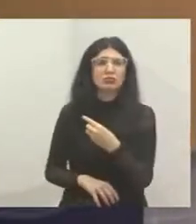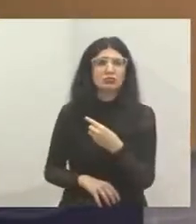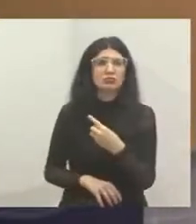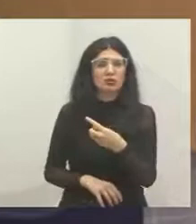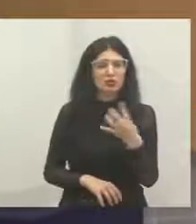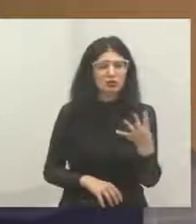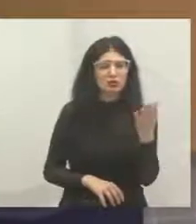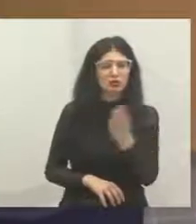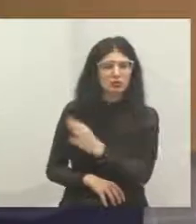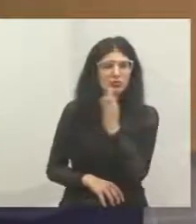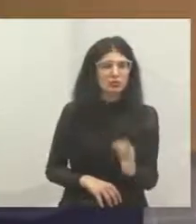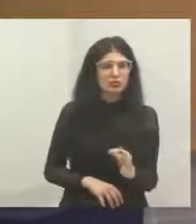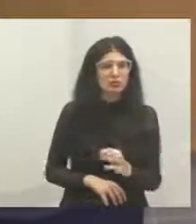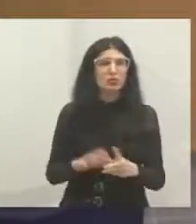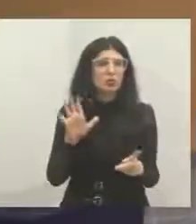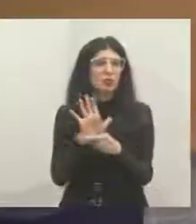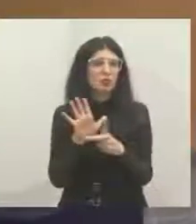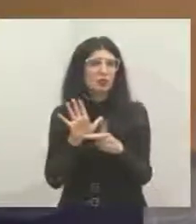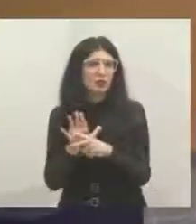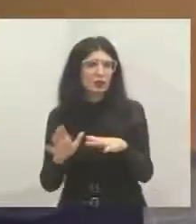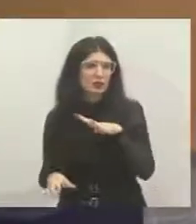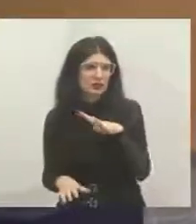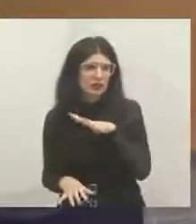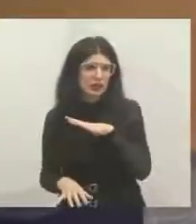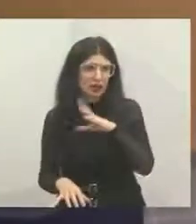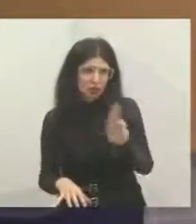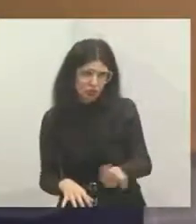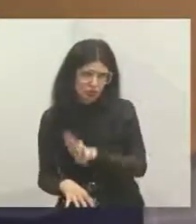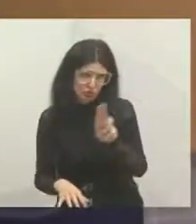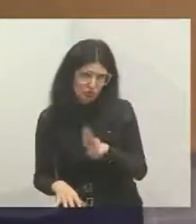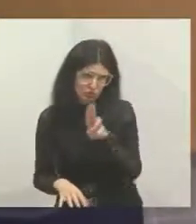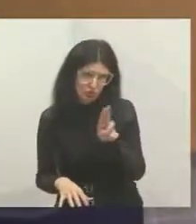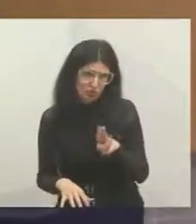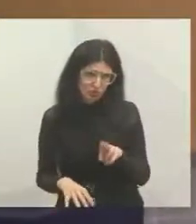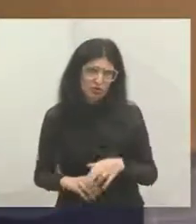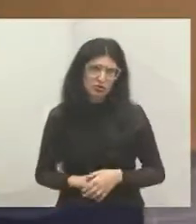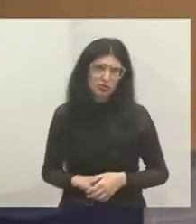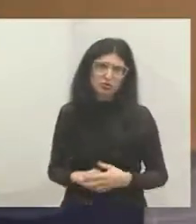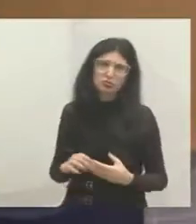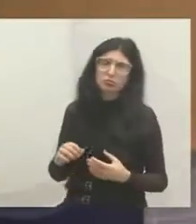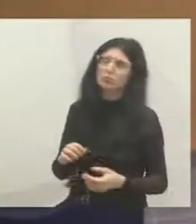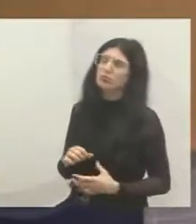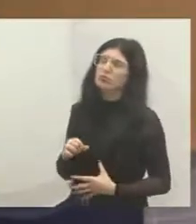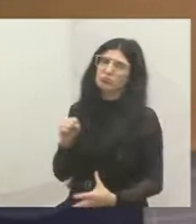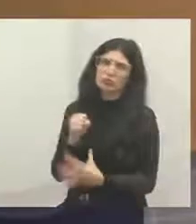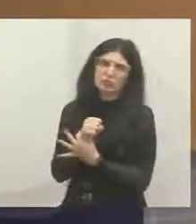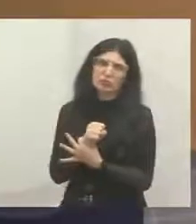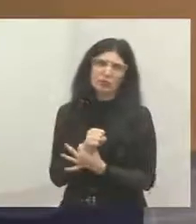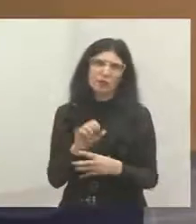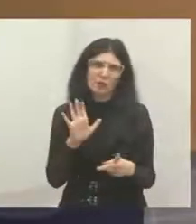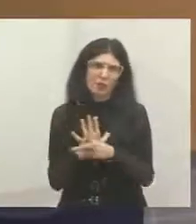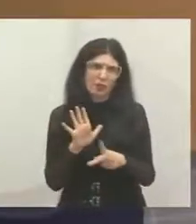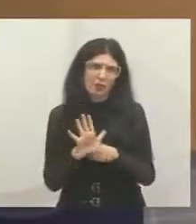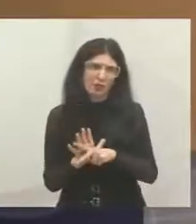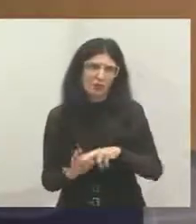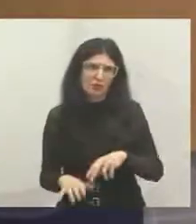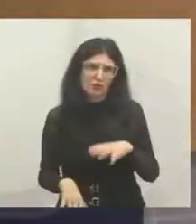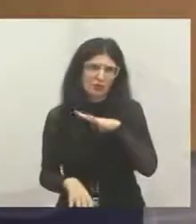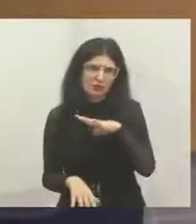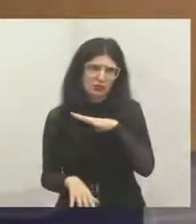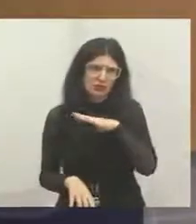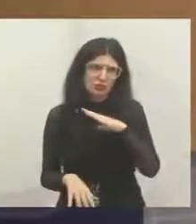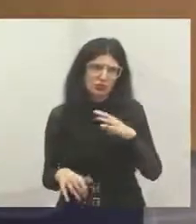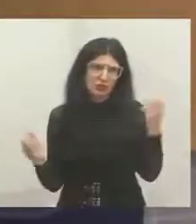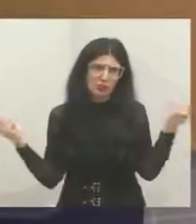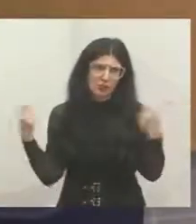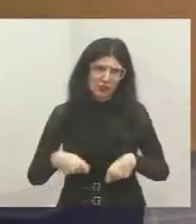para o município, mas ele é seguro, de acordo com a legislação, que tem que ficar para o município. Só que nós, se você olhar aqui,